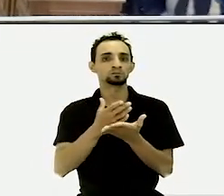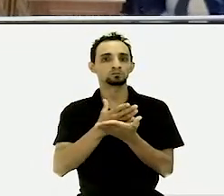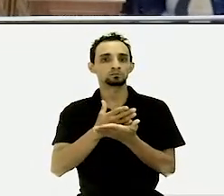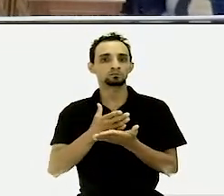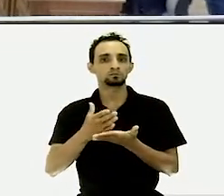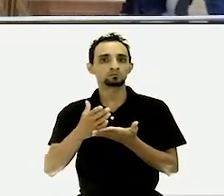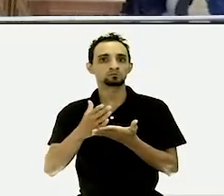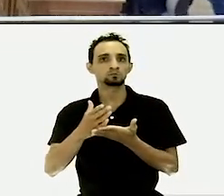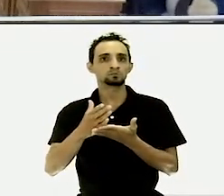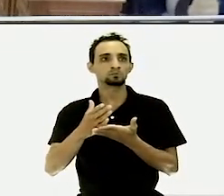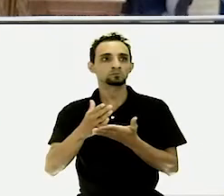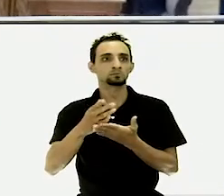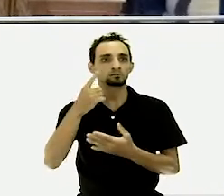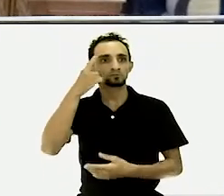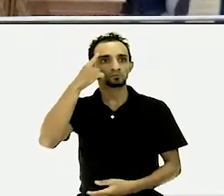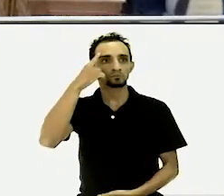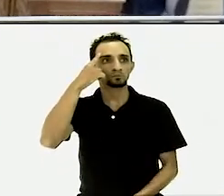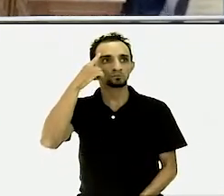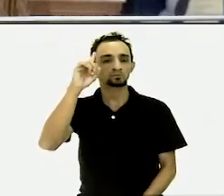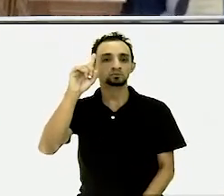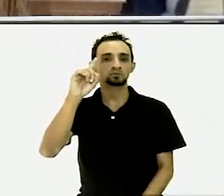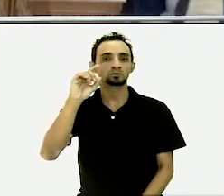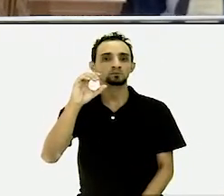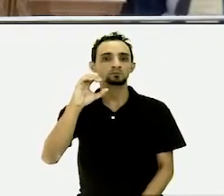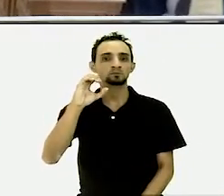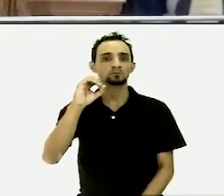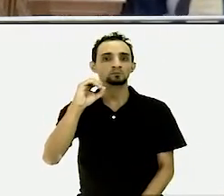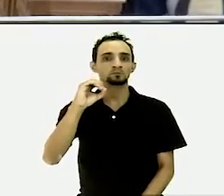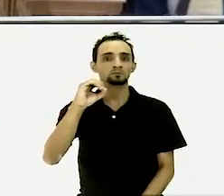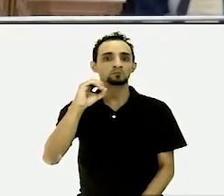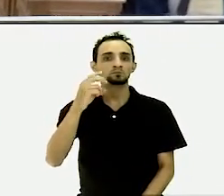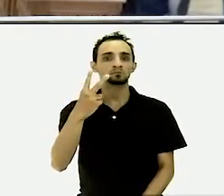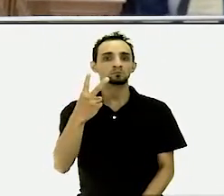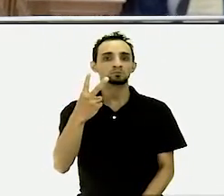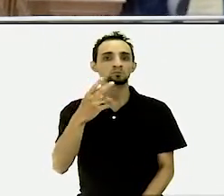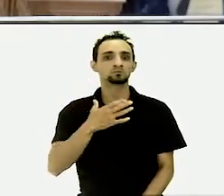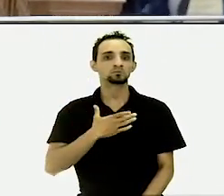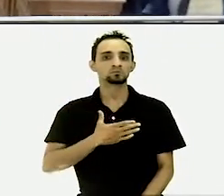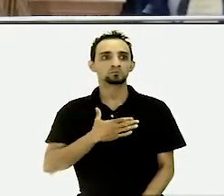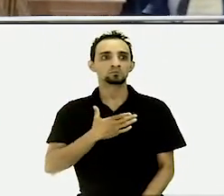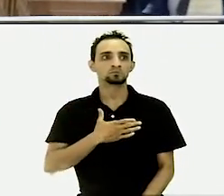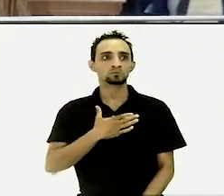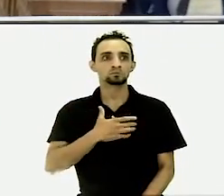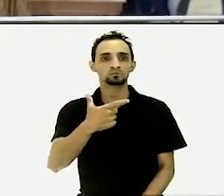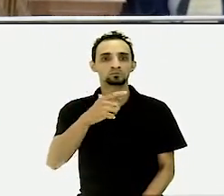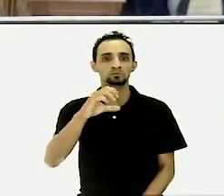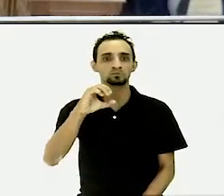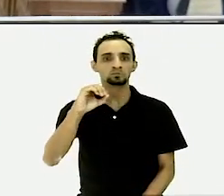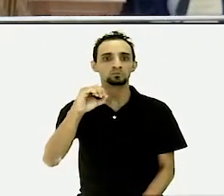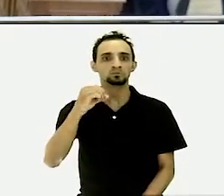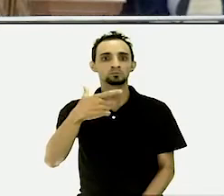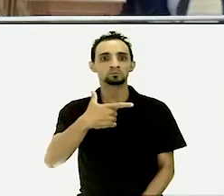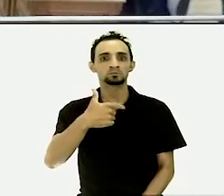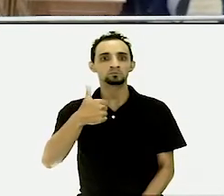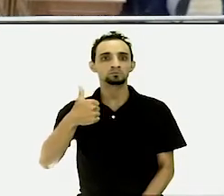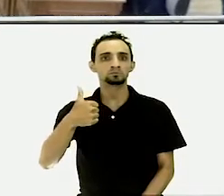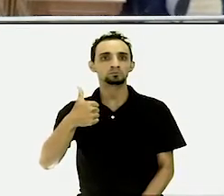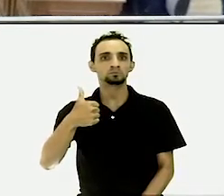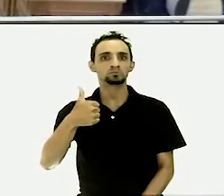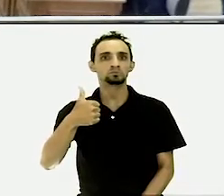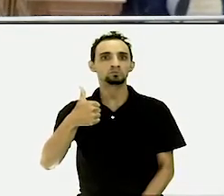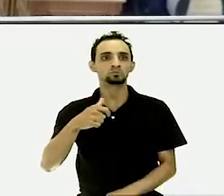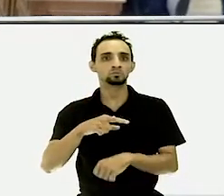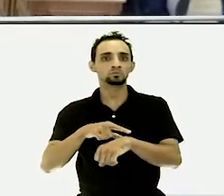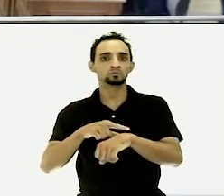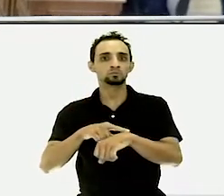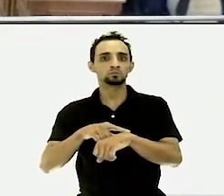Capossoli Ottaviani. Aura Aparecida Ottaviani. Benedito Ferreira. Edson Roberto Mainini.